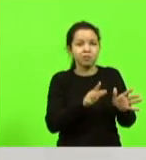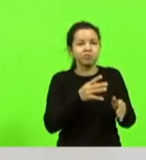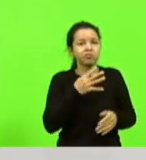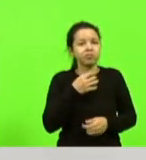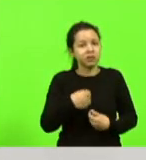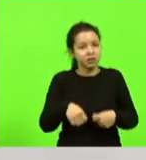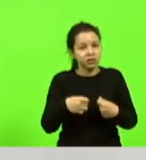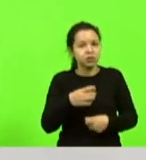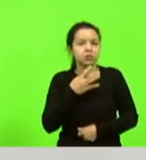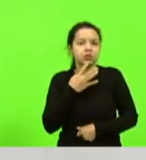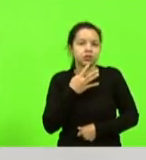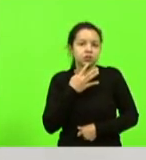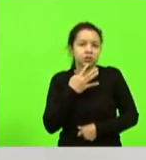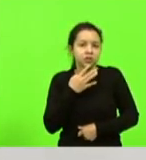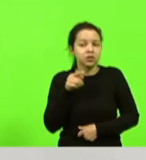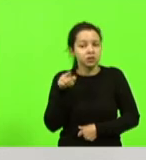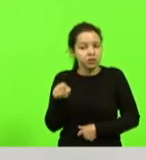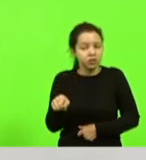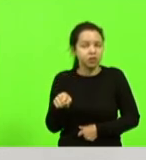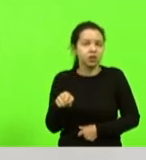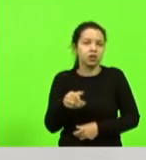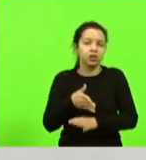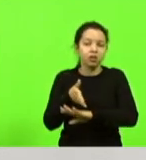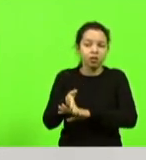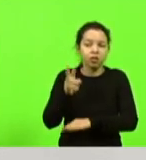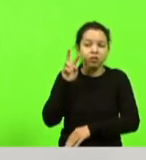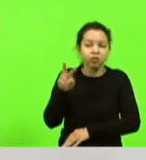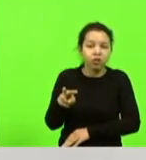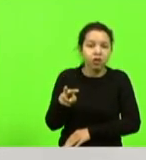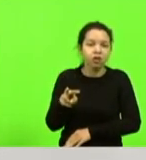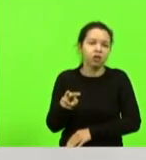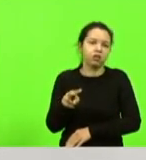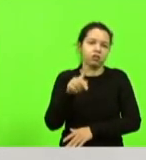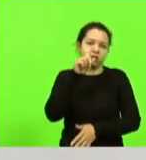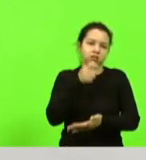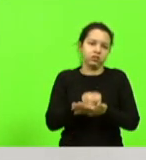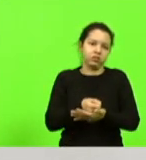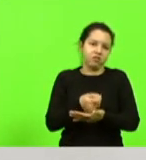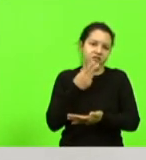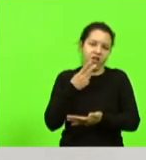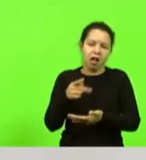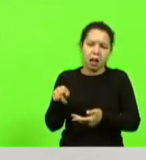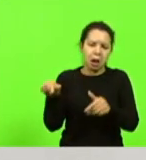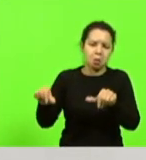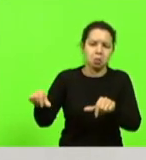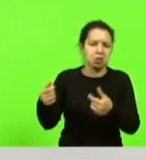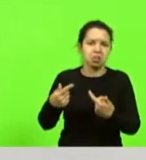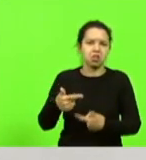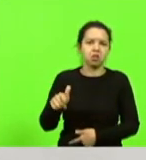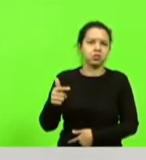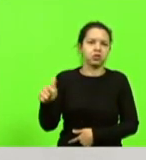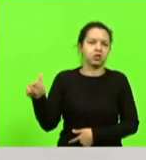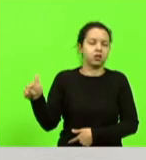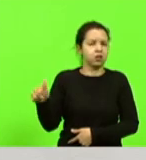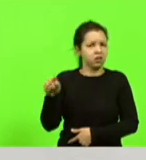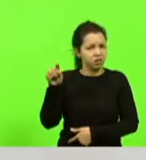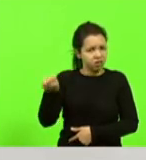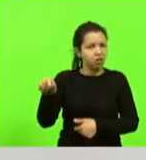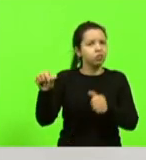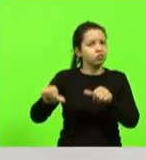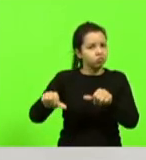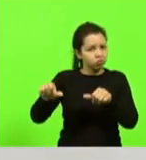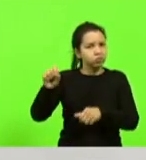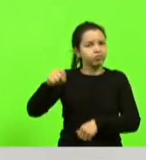local antes de tomar uma decisão de dizer que ali não existe um estado de calamidade. Ali é calamidade mesmo. Vai acontecer,